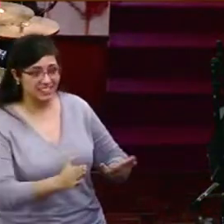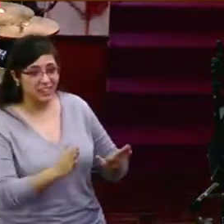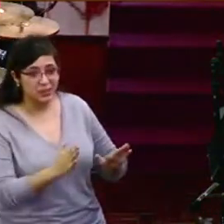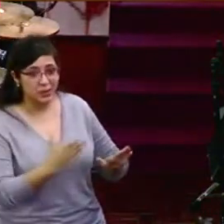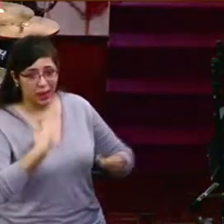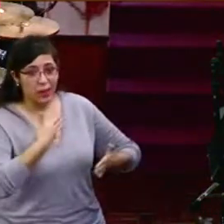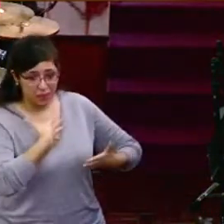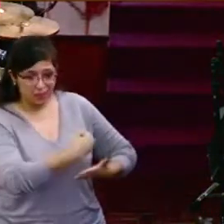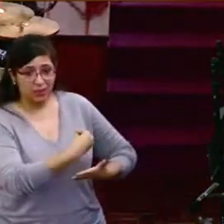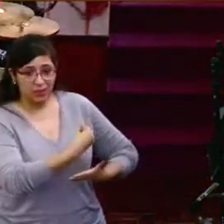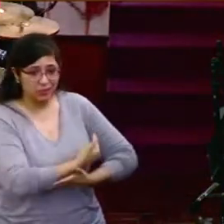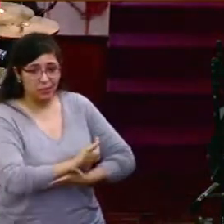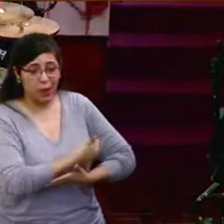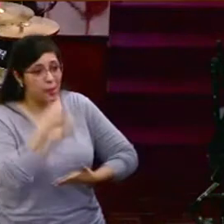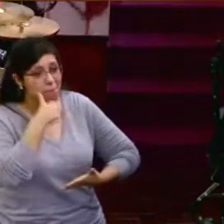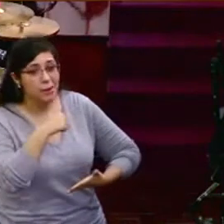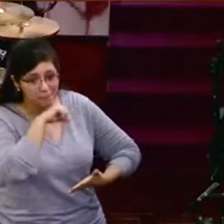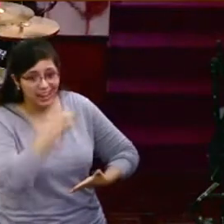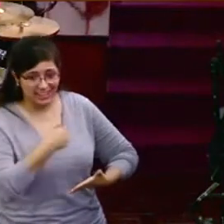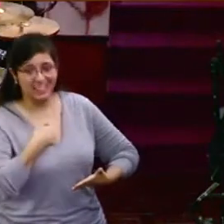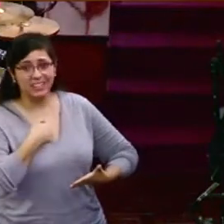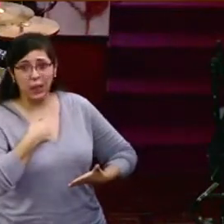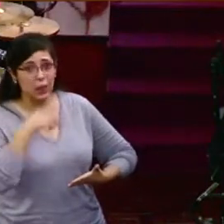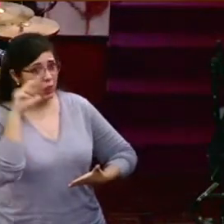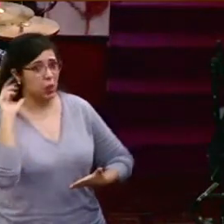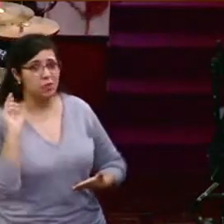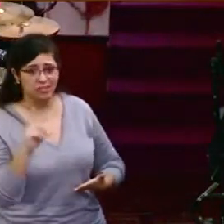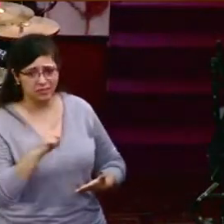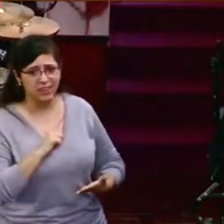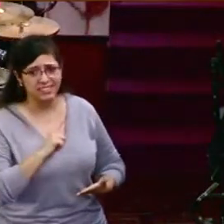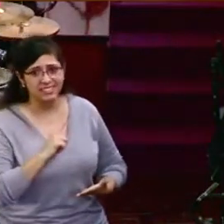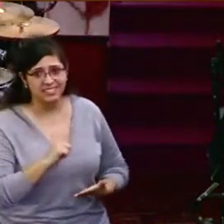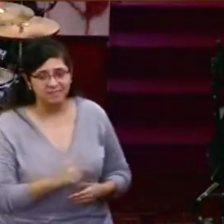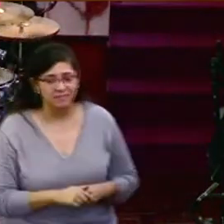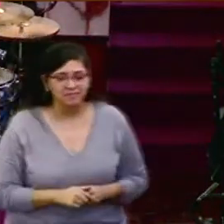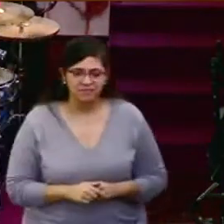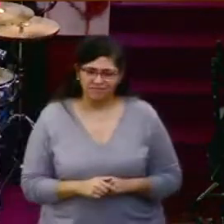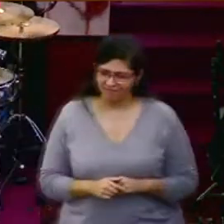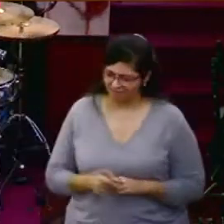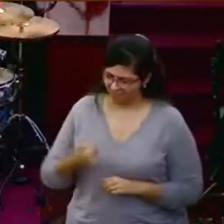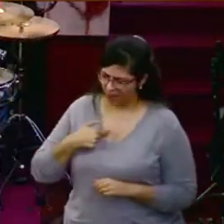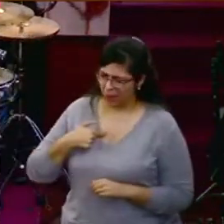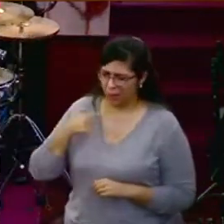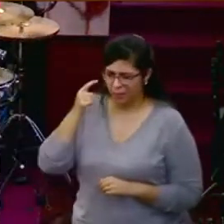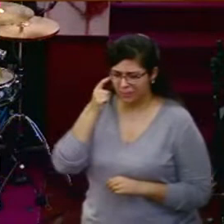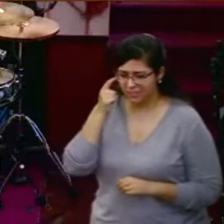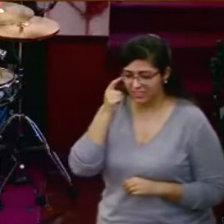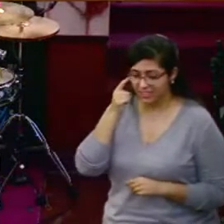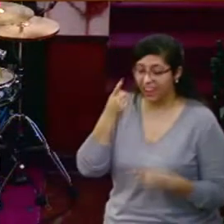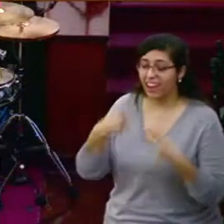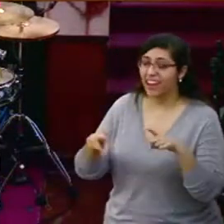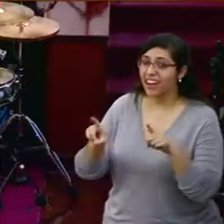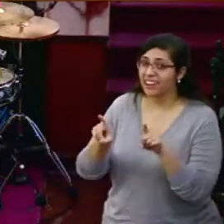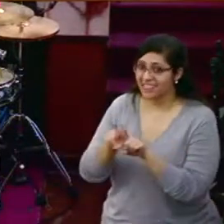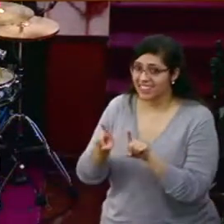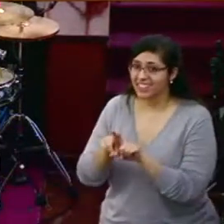porque eu pensei que eu nunca jamais tivesse aí eu pensei foi então é por isso